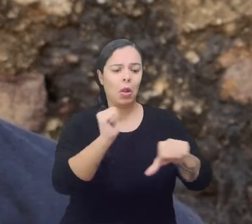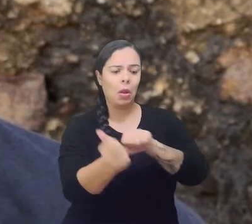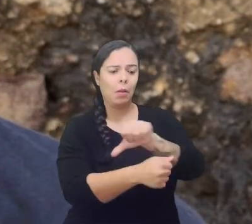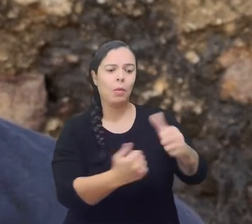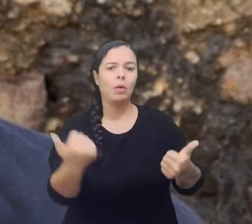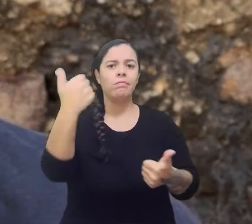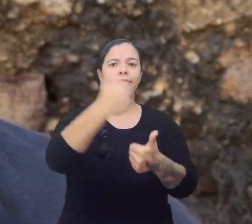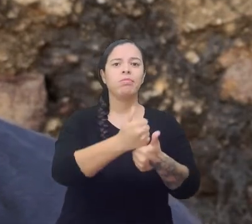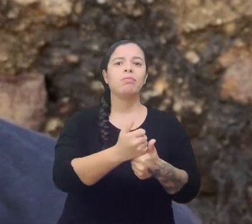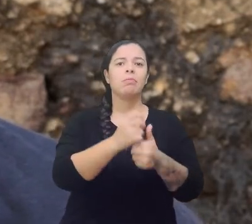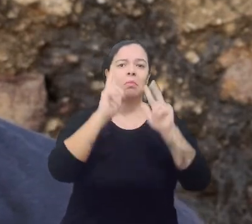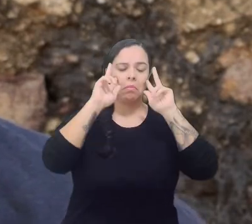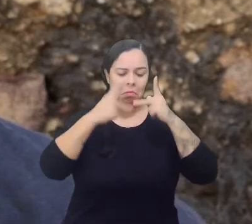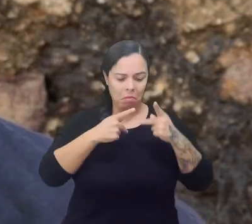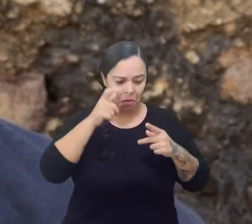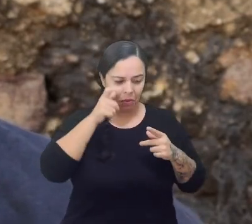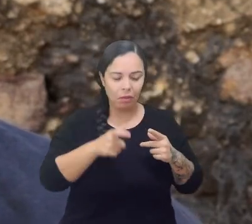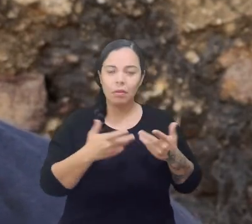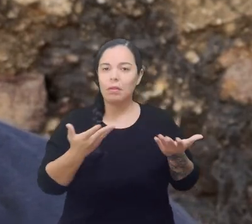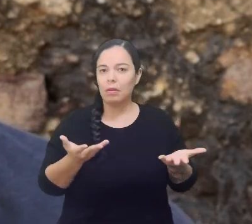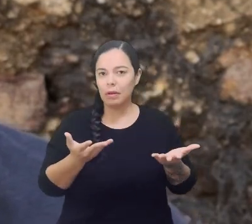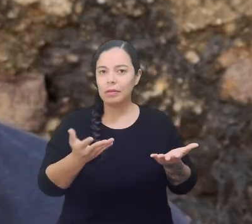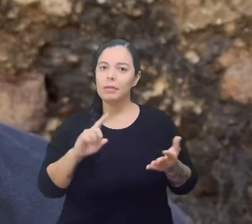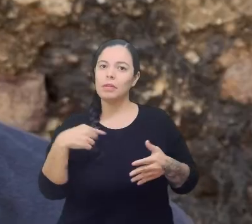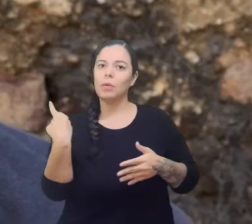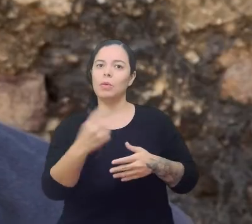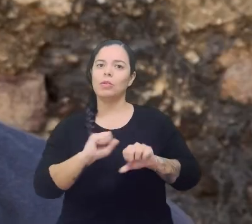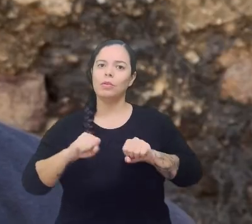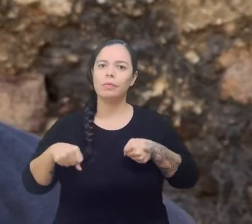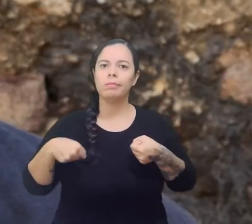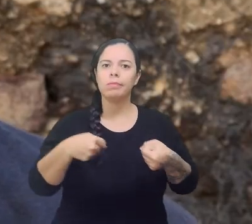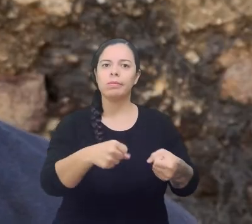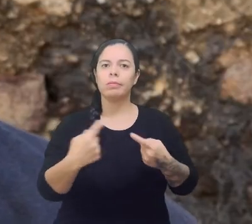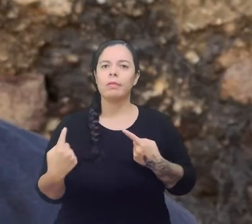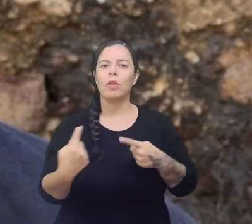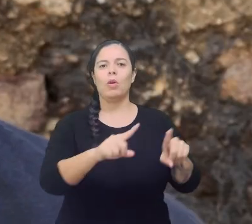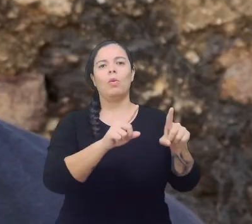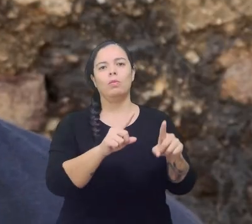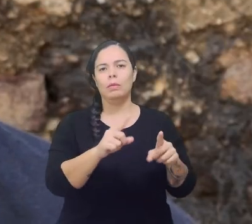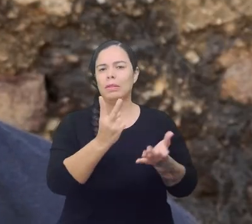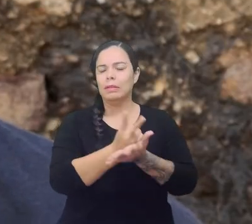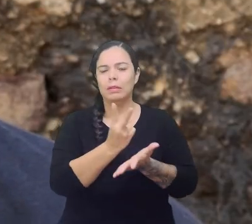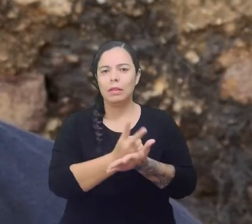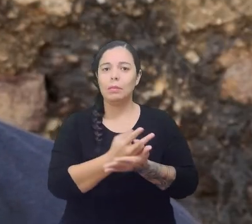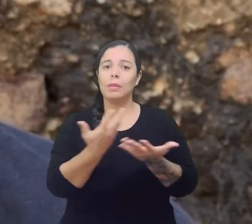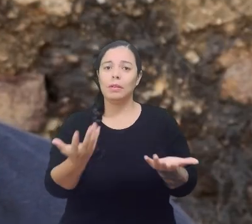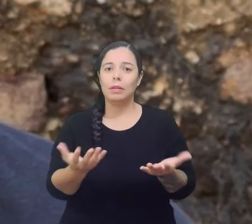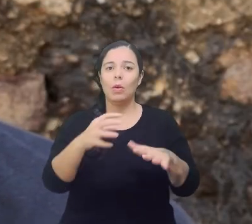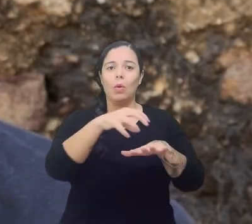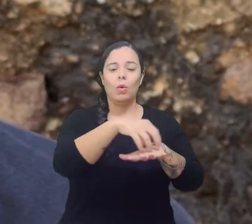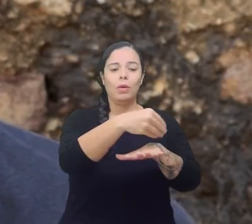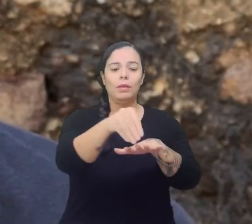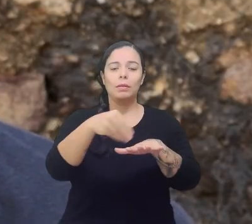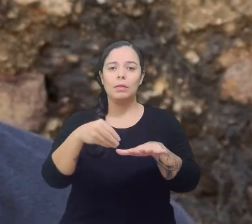Então o SECROM sempre se opôs a isso. E então esses sítios estavam muito dentro desse discurso, né, dessa